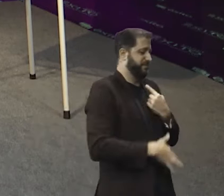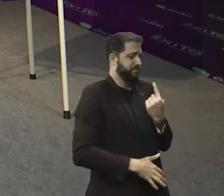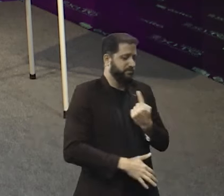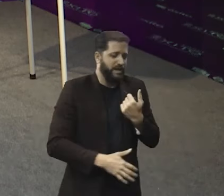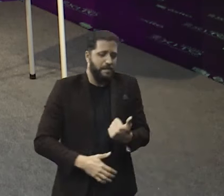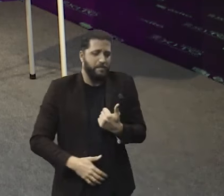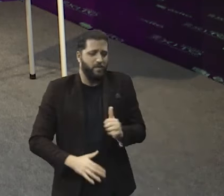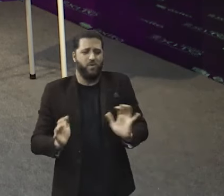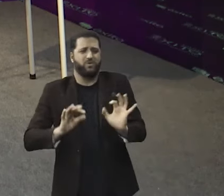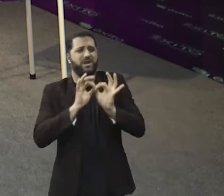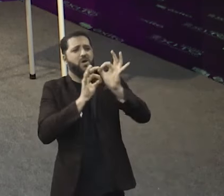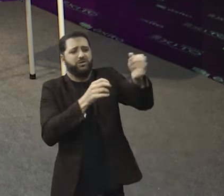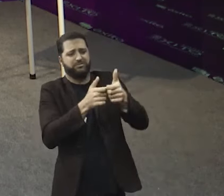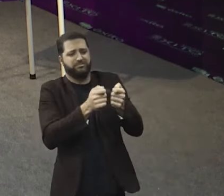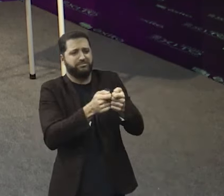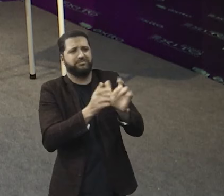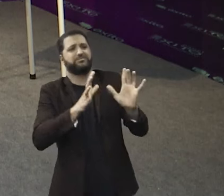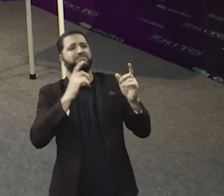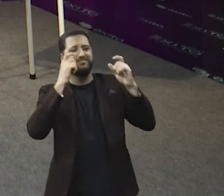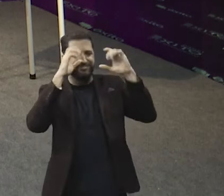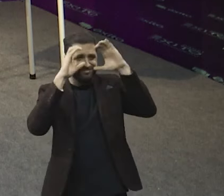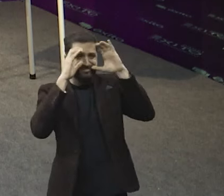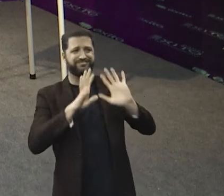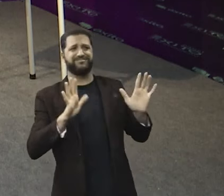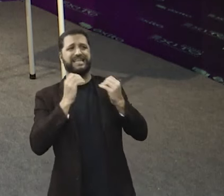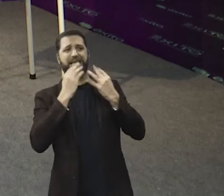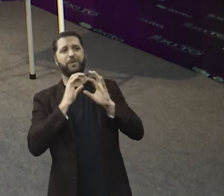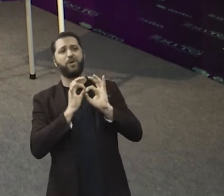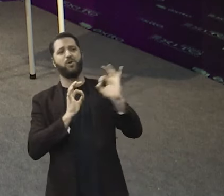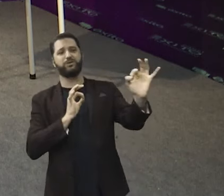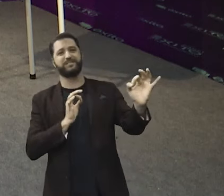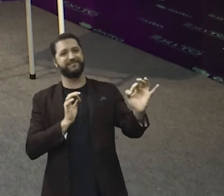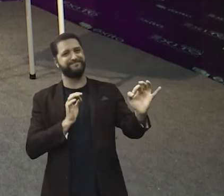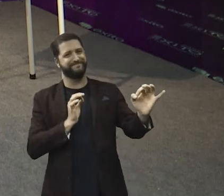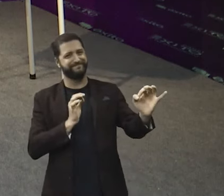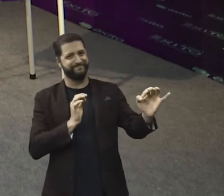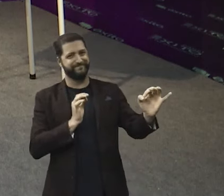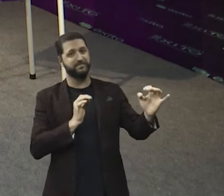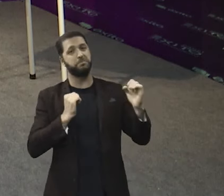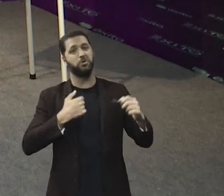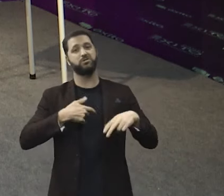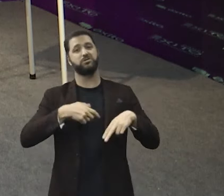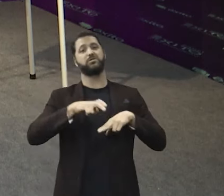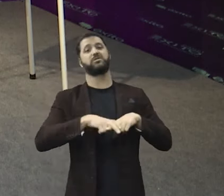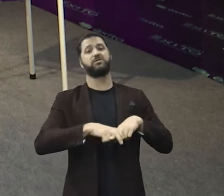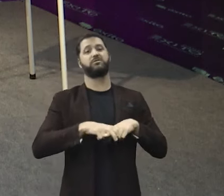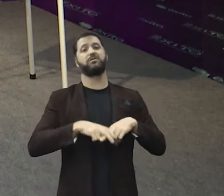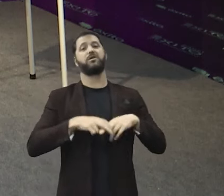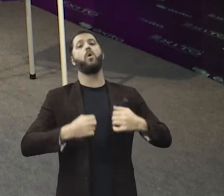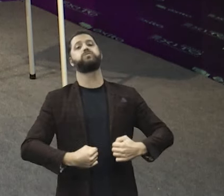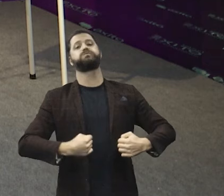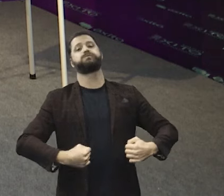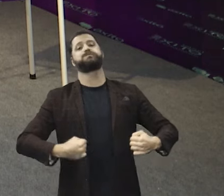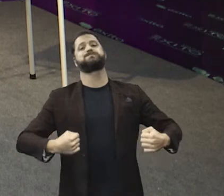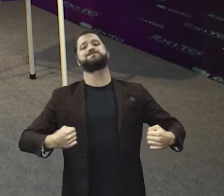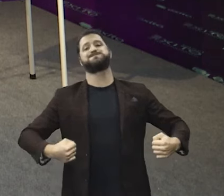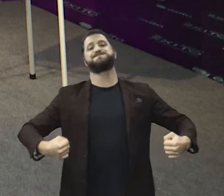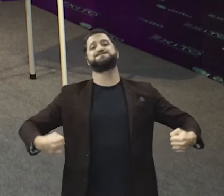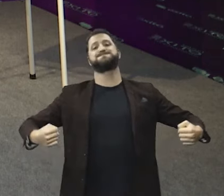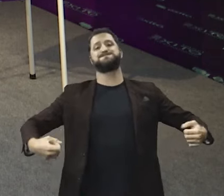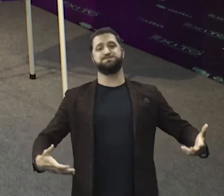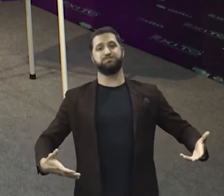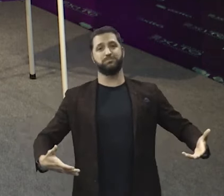entro dentro de uma realidade virtual por exemplo eu vou ficar obeso por quê Porque antes você dentro de uma empresa um líder por